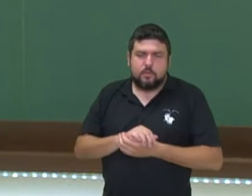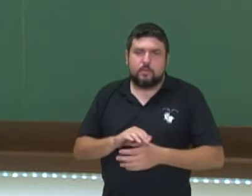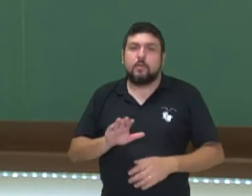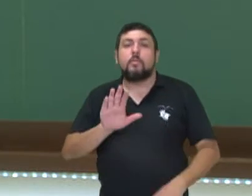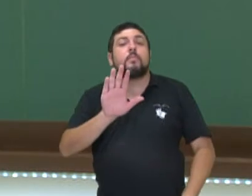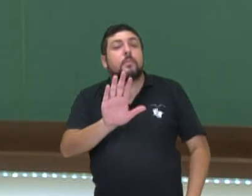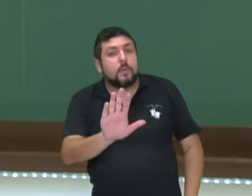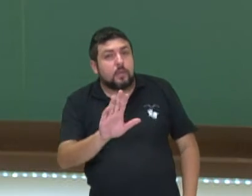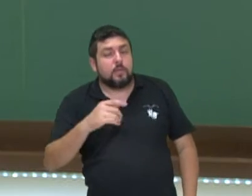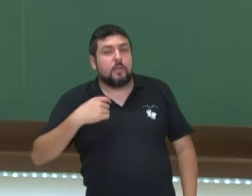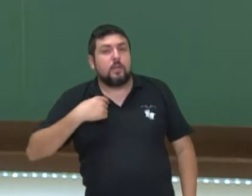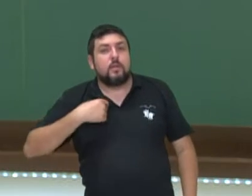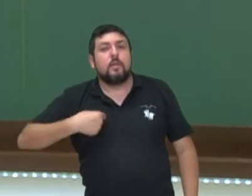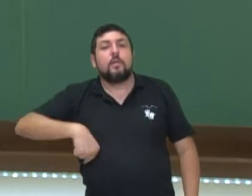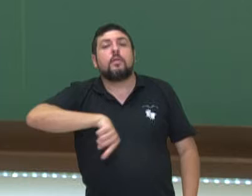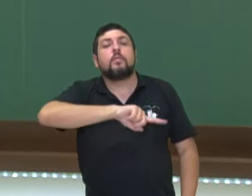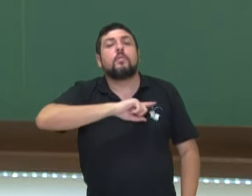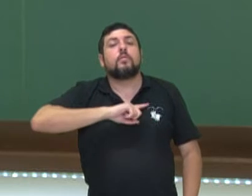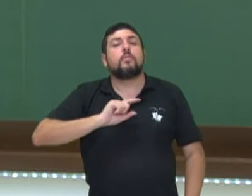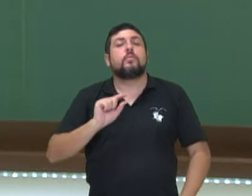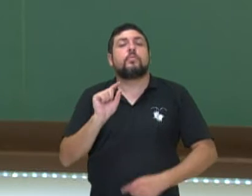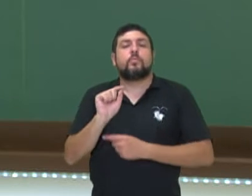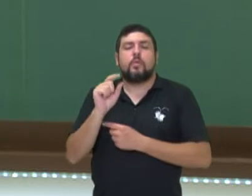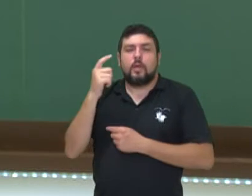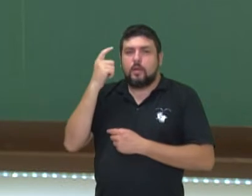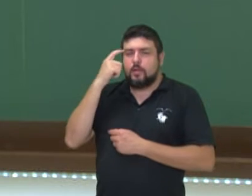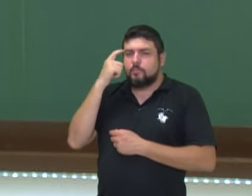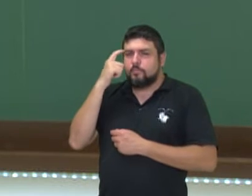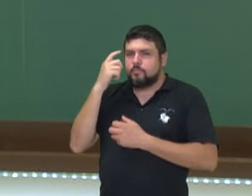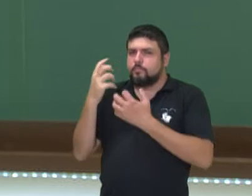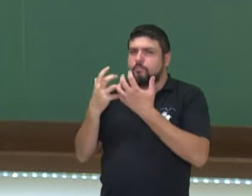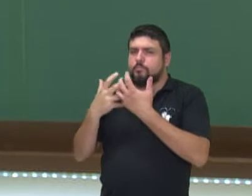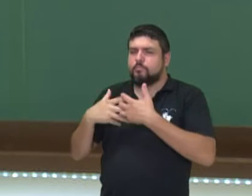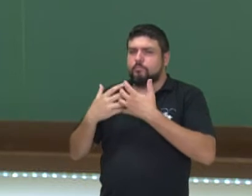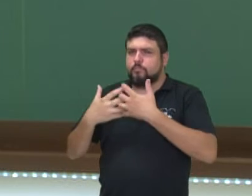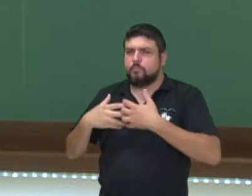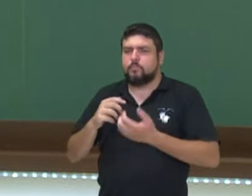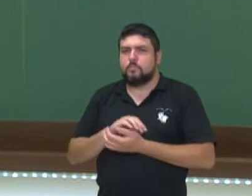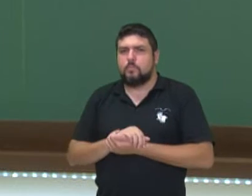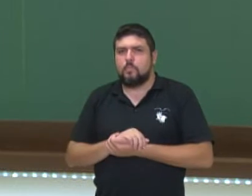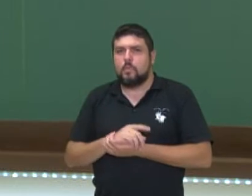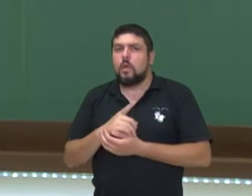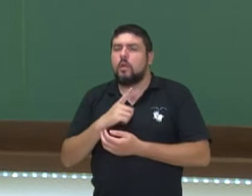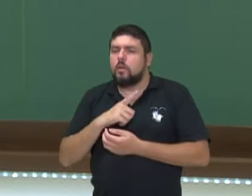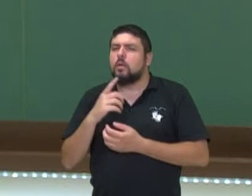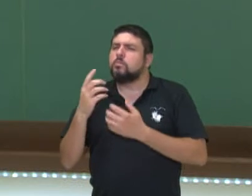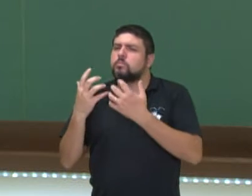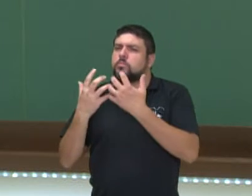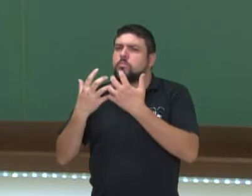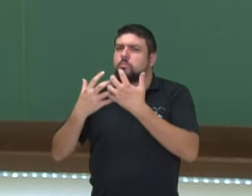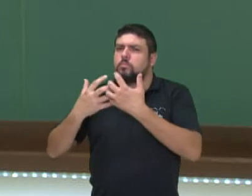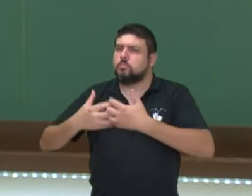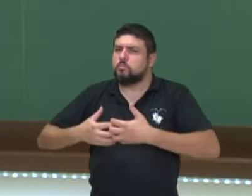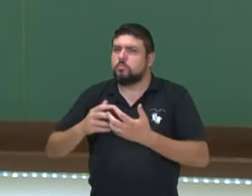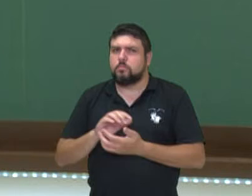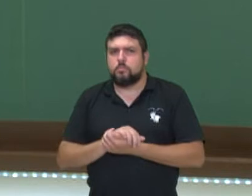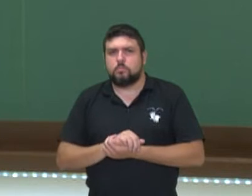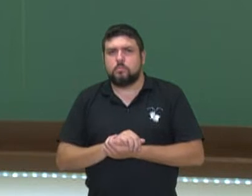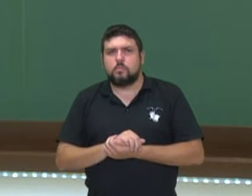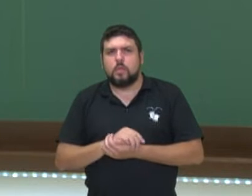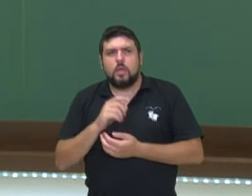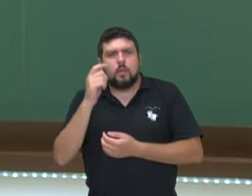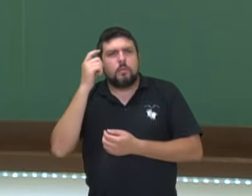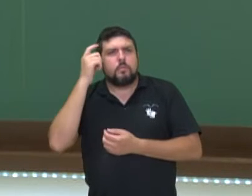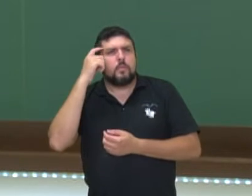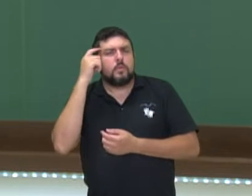contrário, agimos por razão. Nós temos essa capacidade que é só nossa, que é a capacidade de pensar